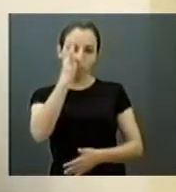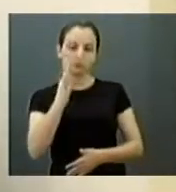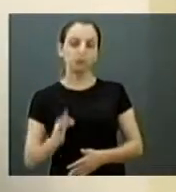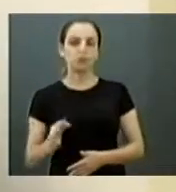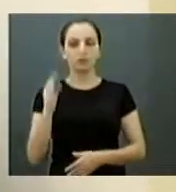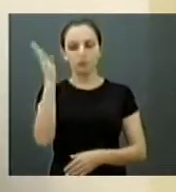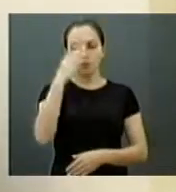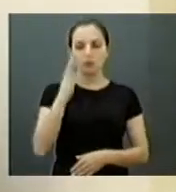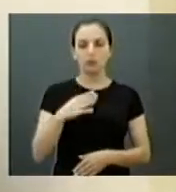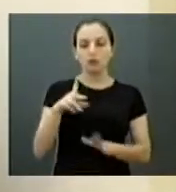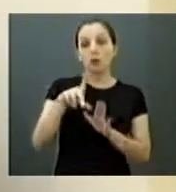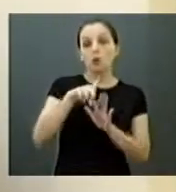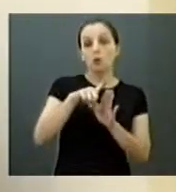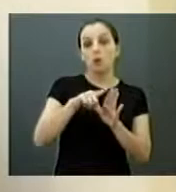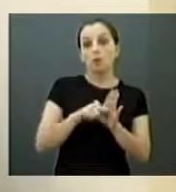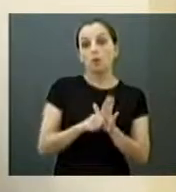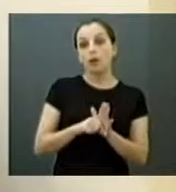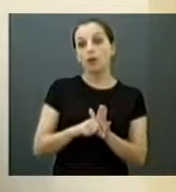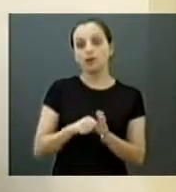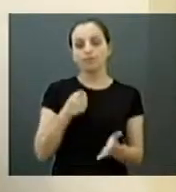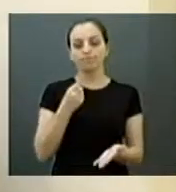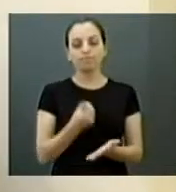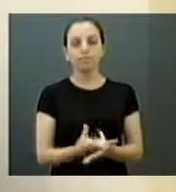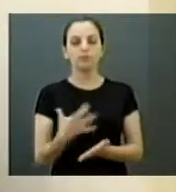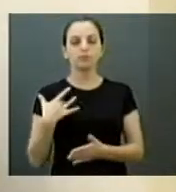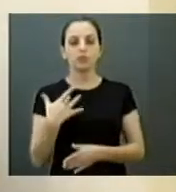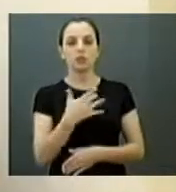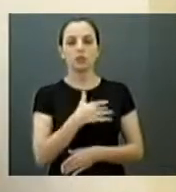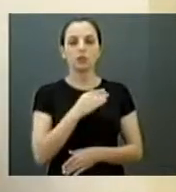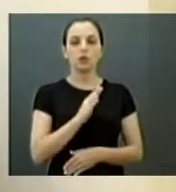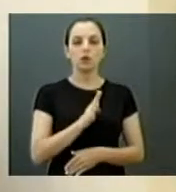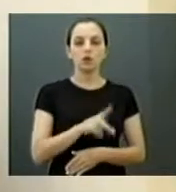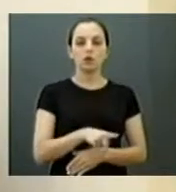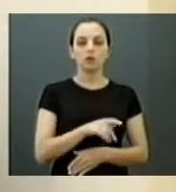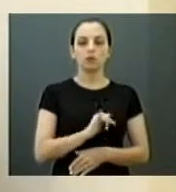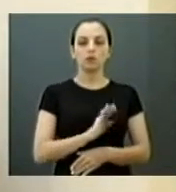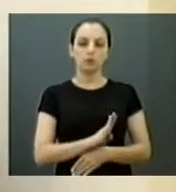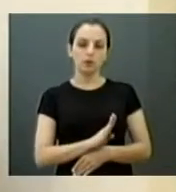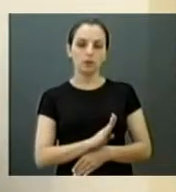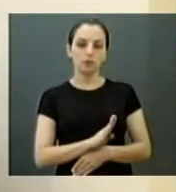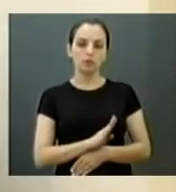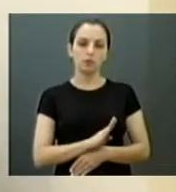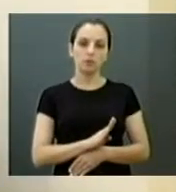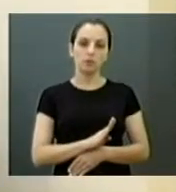país que menos investe em saúde do seu PIB bruto na